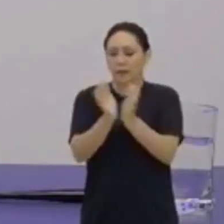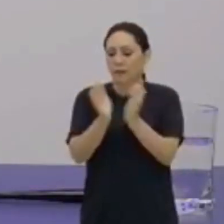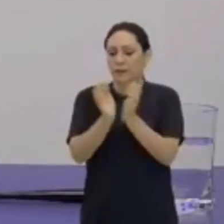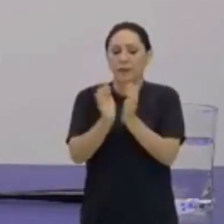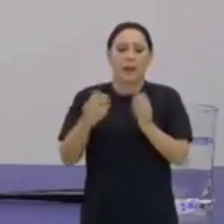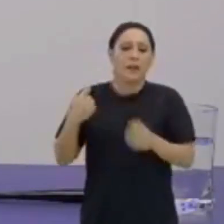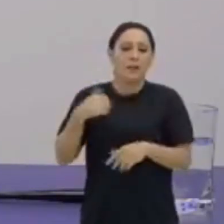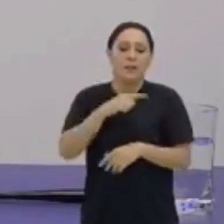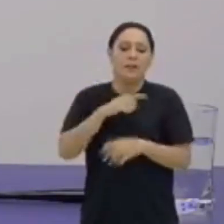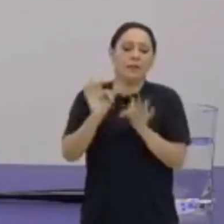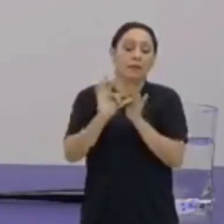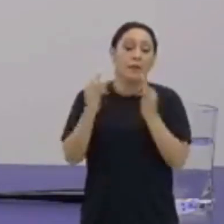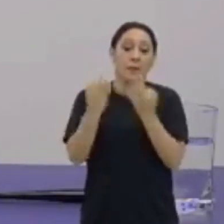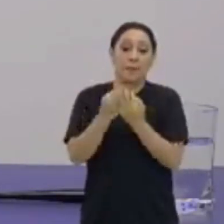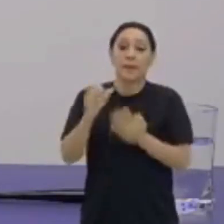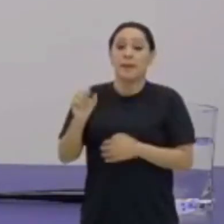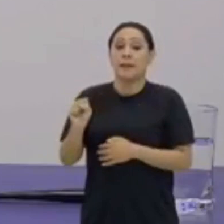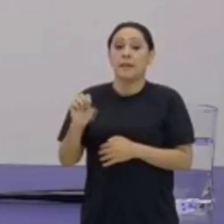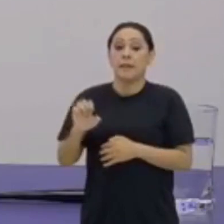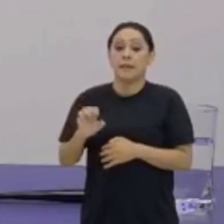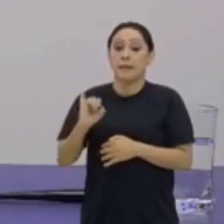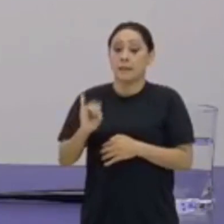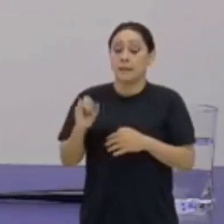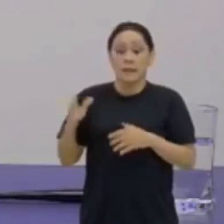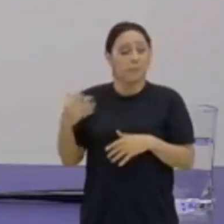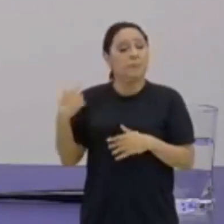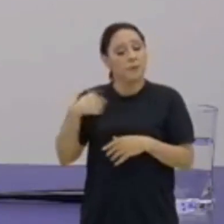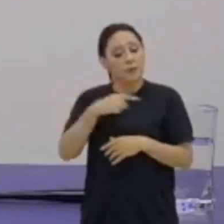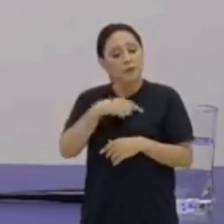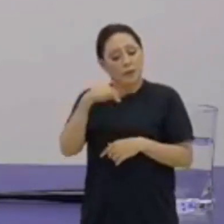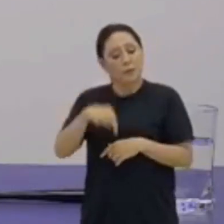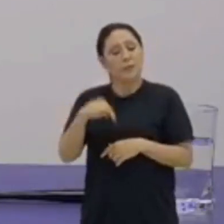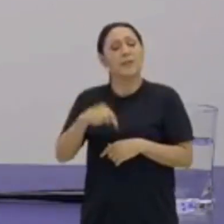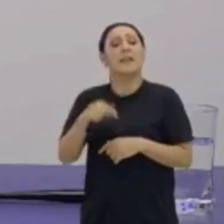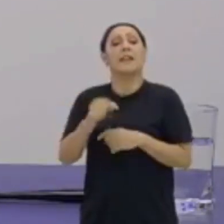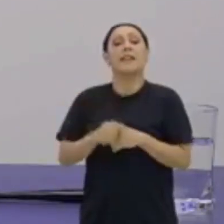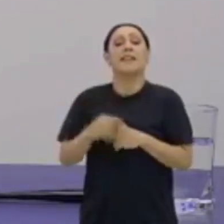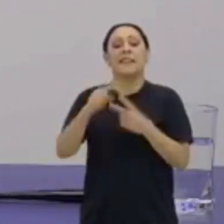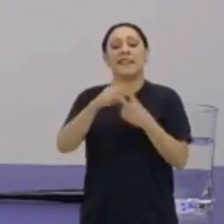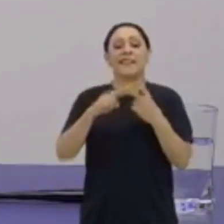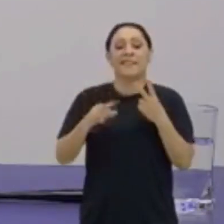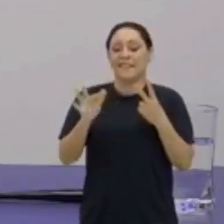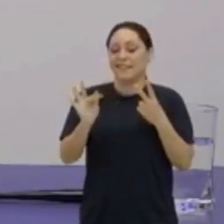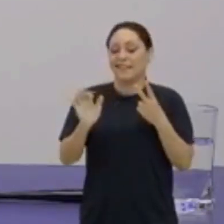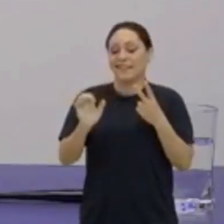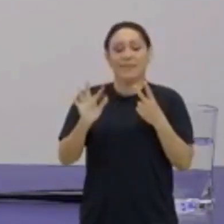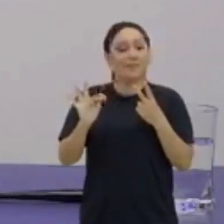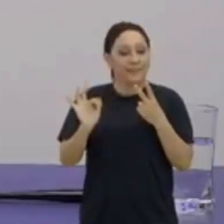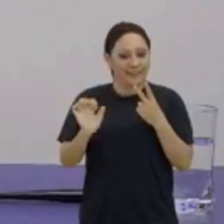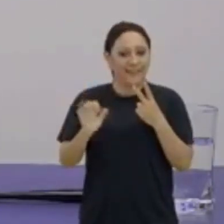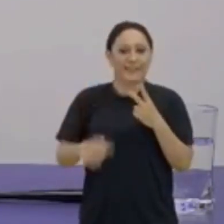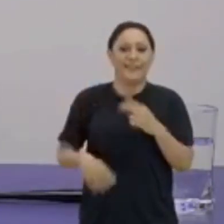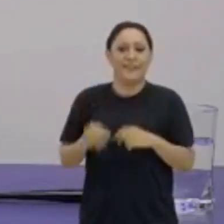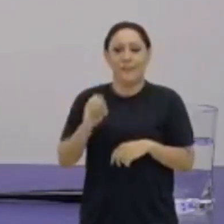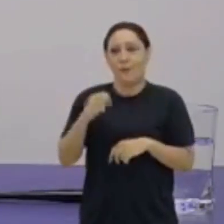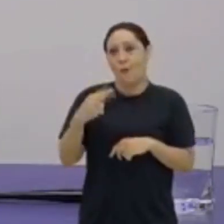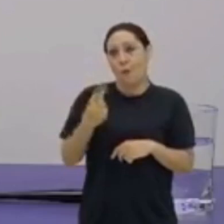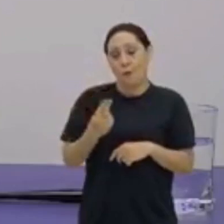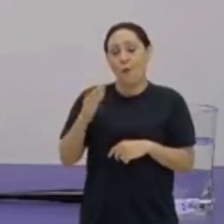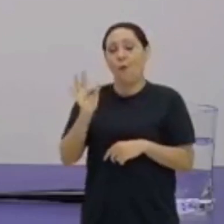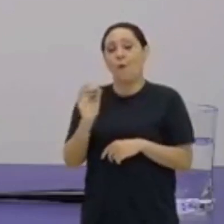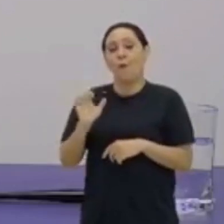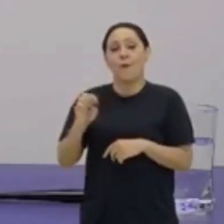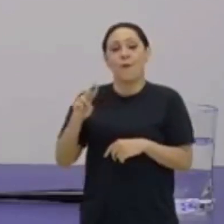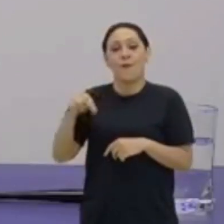família SEI, né? E a todos, a gente tá aqui com a dupla Fefe, né, desse ano. Ó, o Fernando ao quadrado, fica melhor. Fernando ao quadrado,